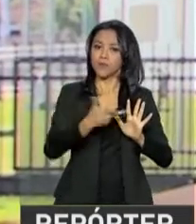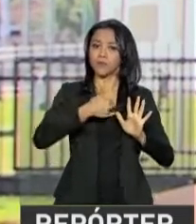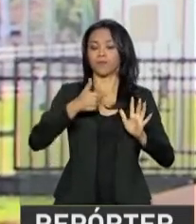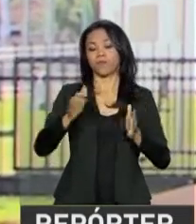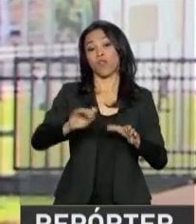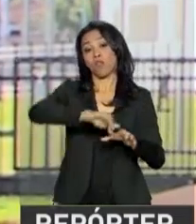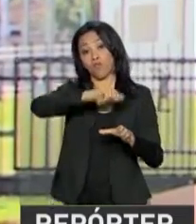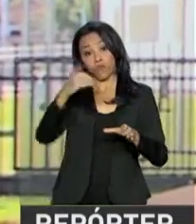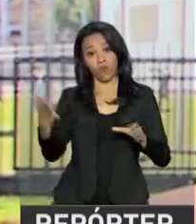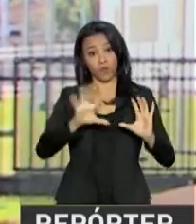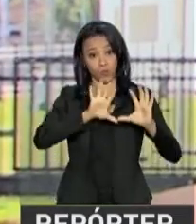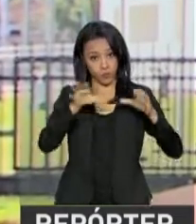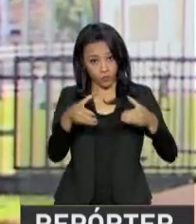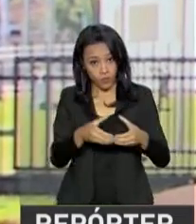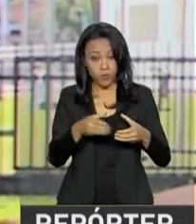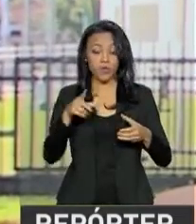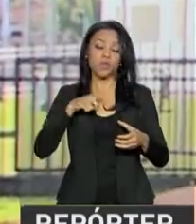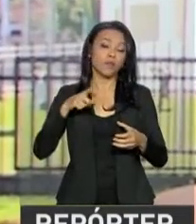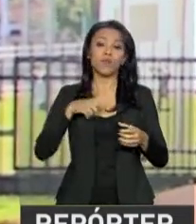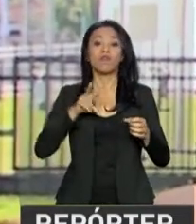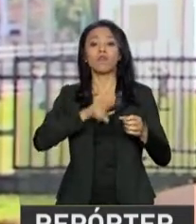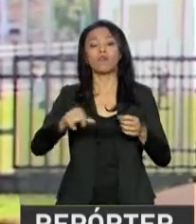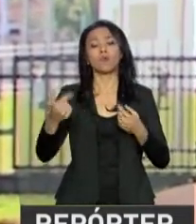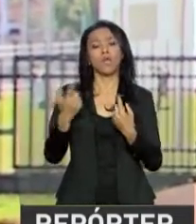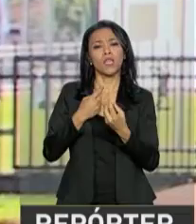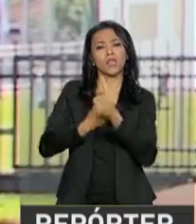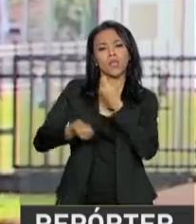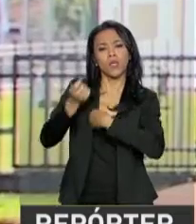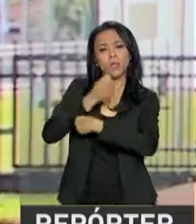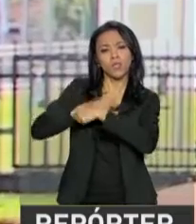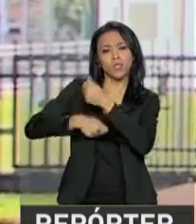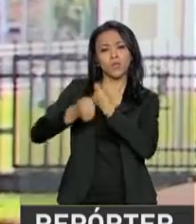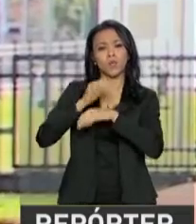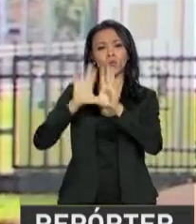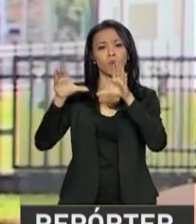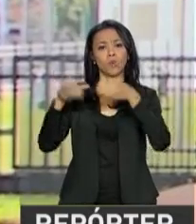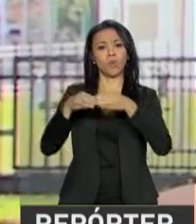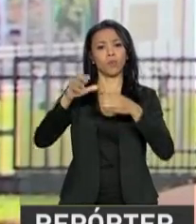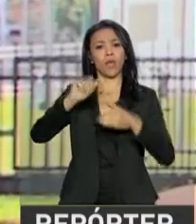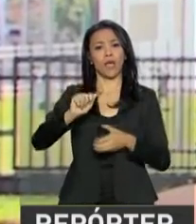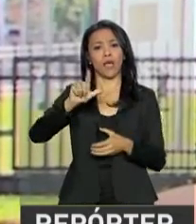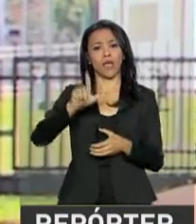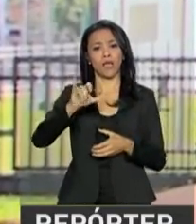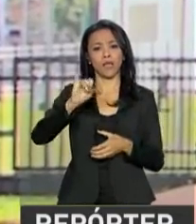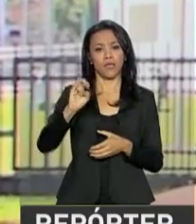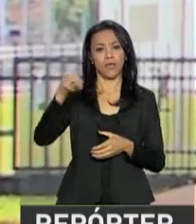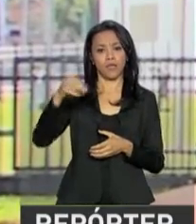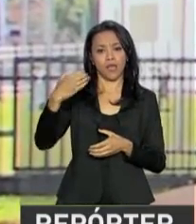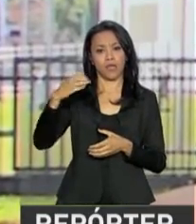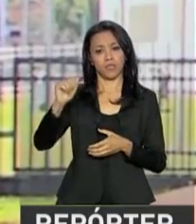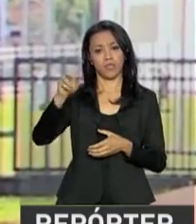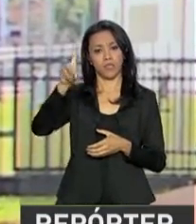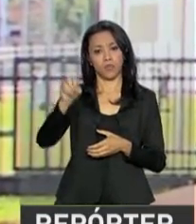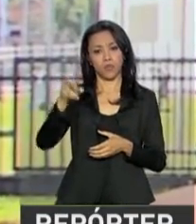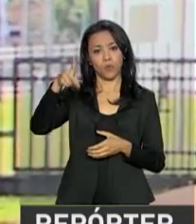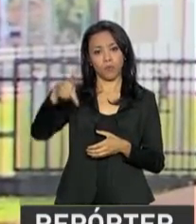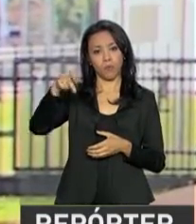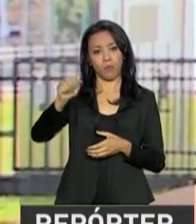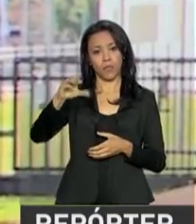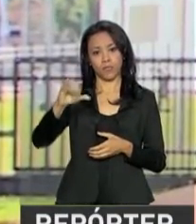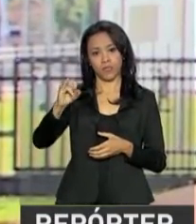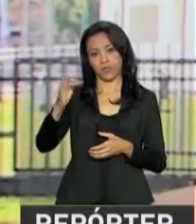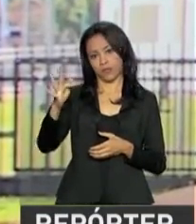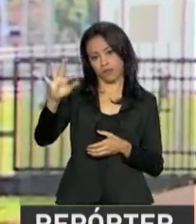campo externo os presidentes vão tratar das negociações com ali do pacífico grupo formado por méxico chile colômbia e